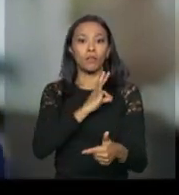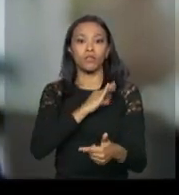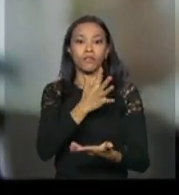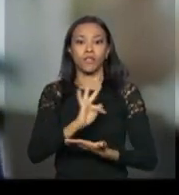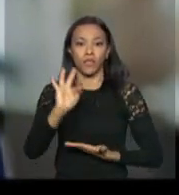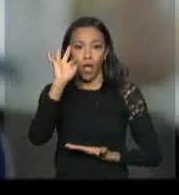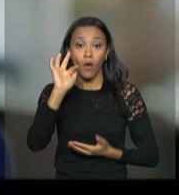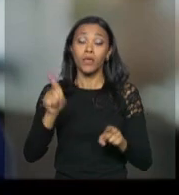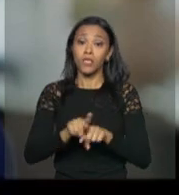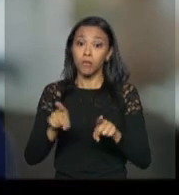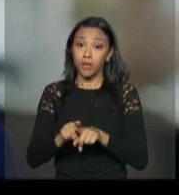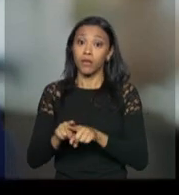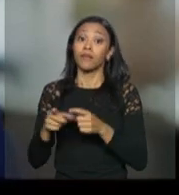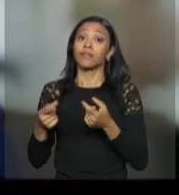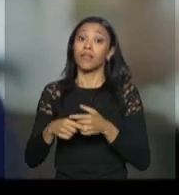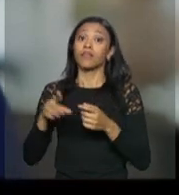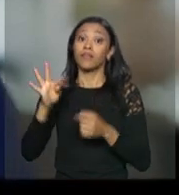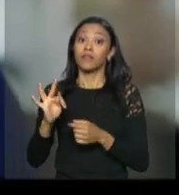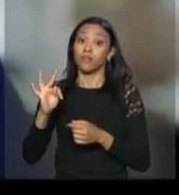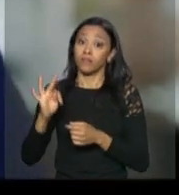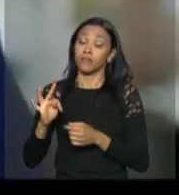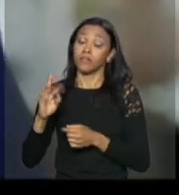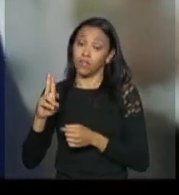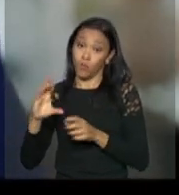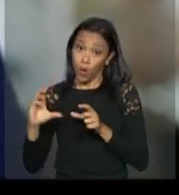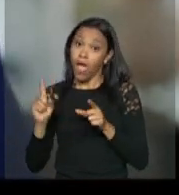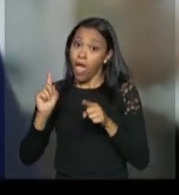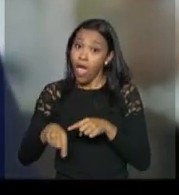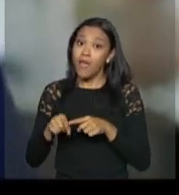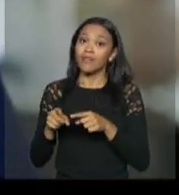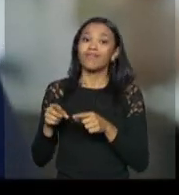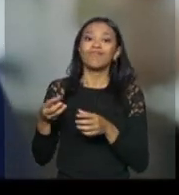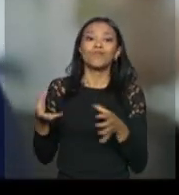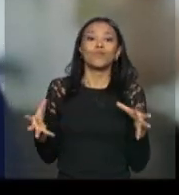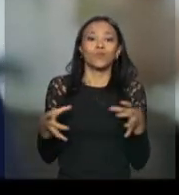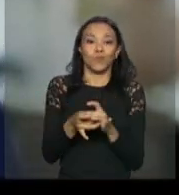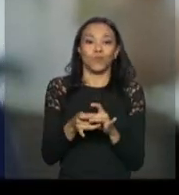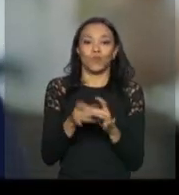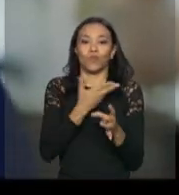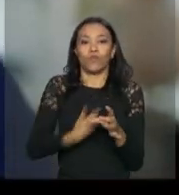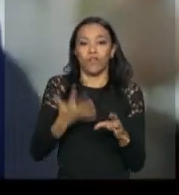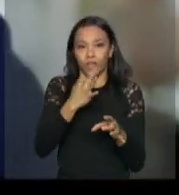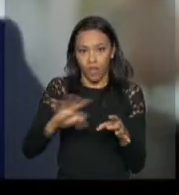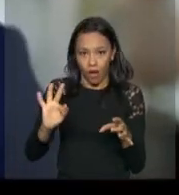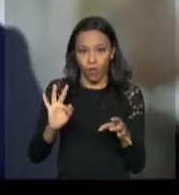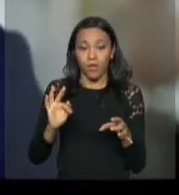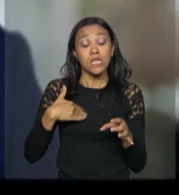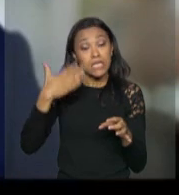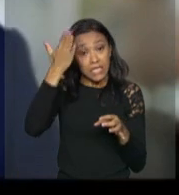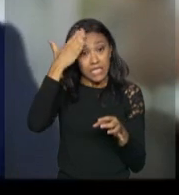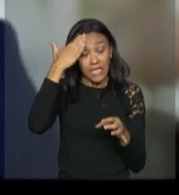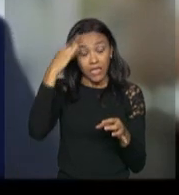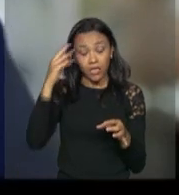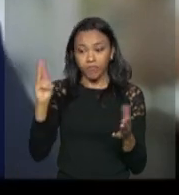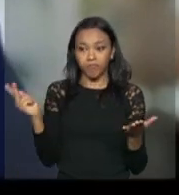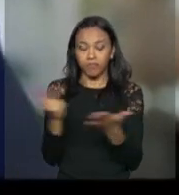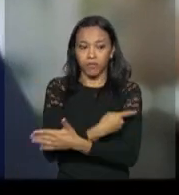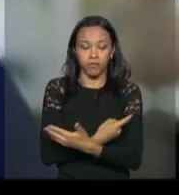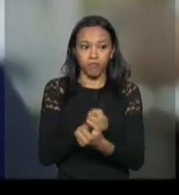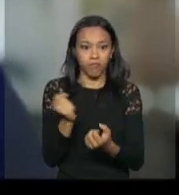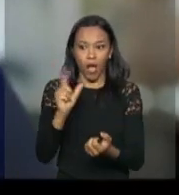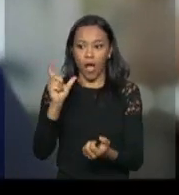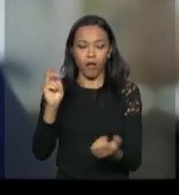da Controladoria Geral da União, órgãos do governo federal. Sei que a exposição destes fatos